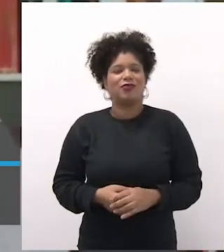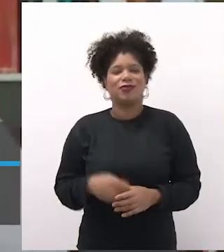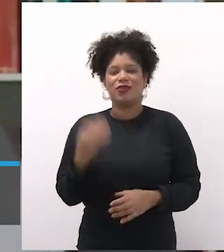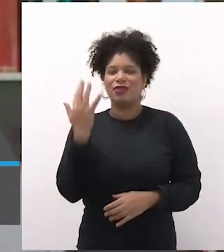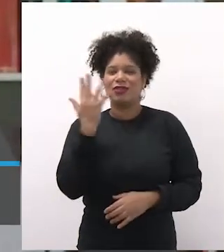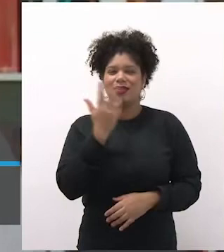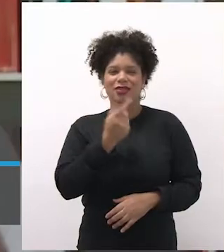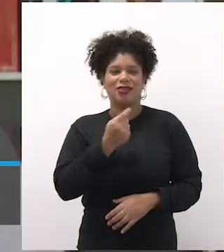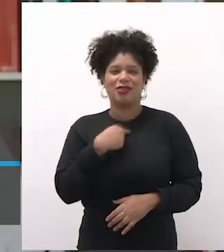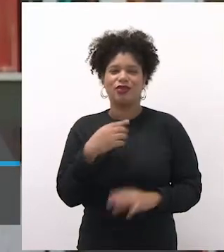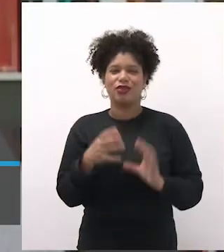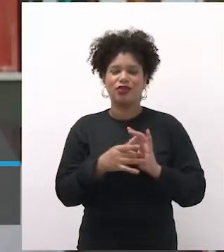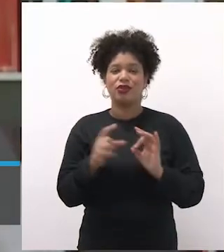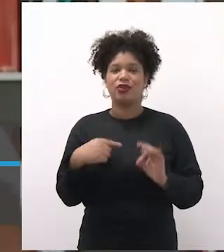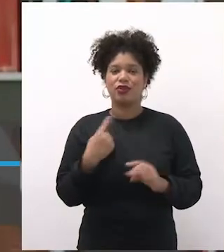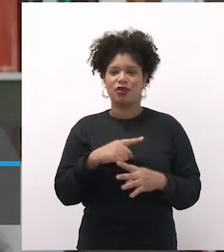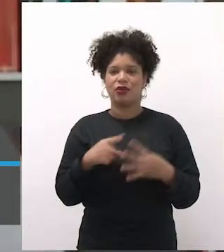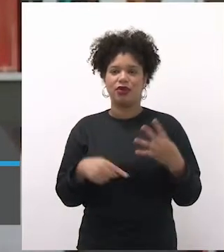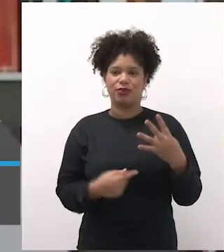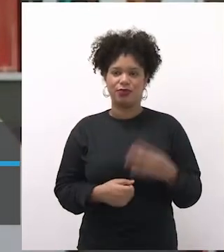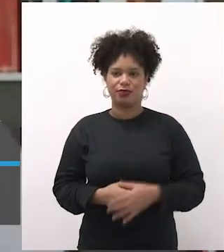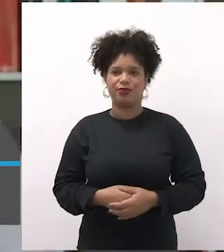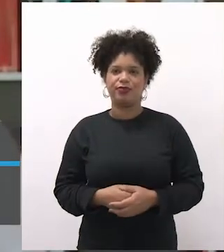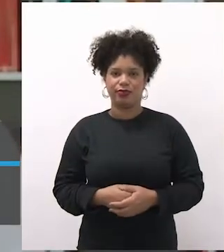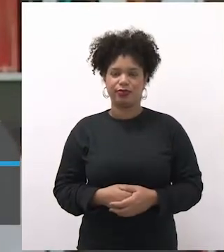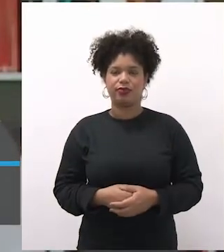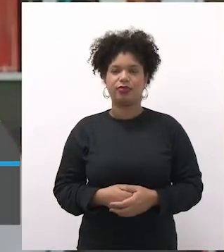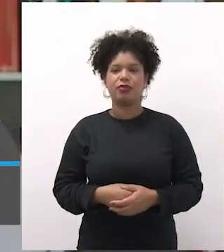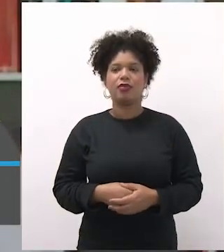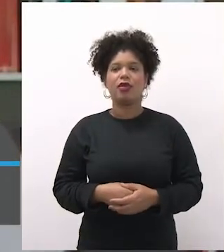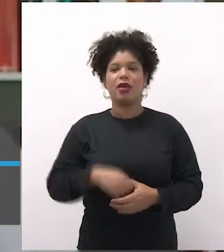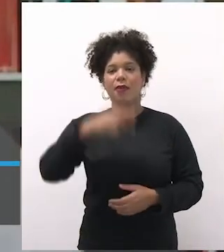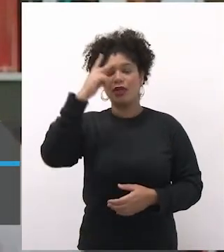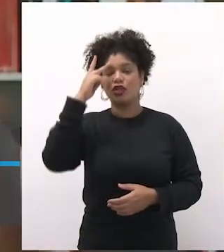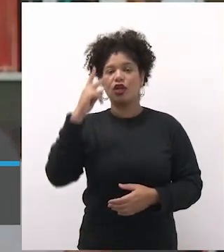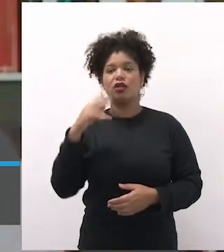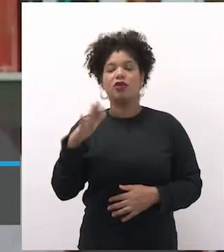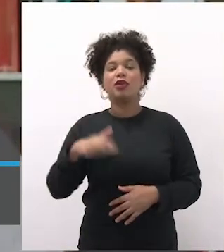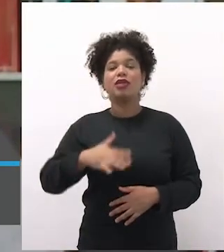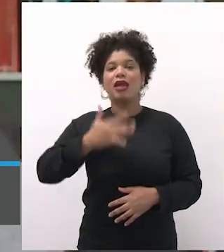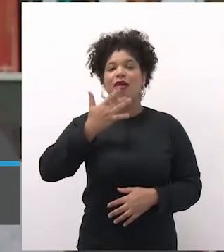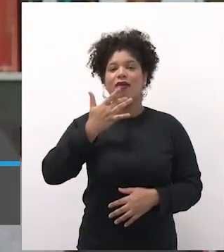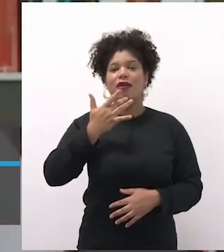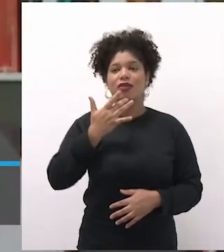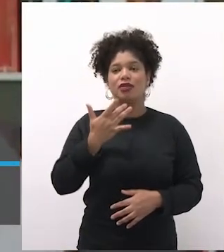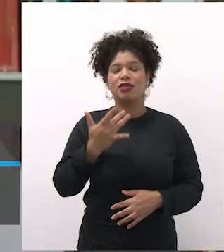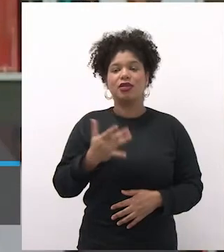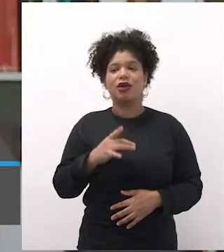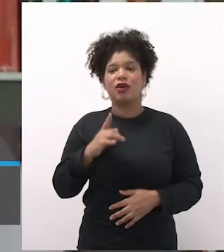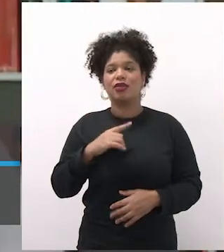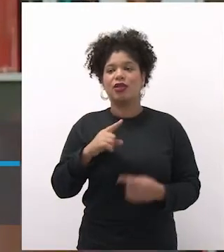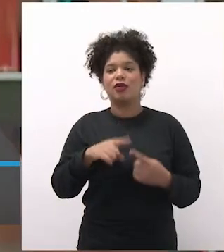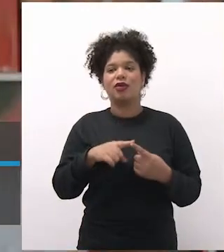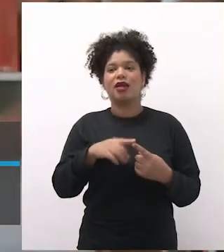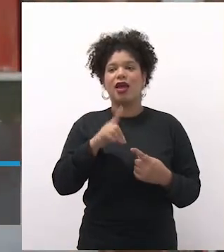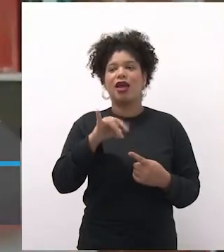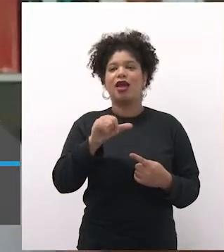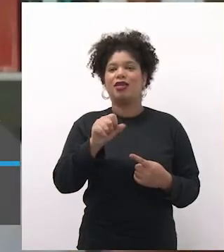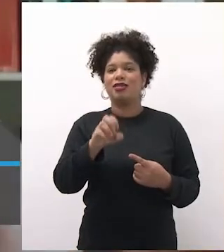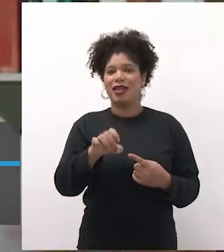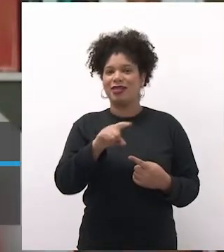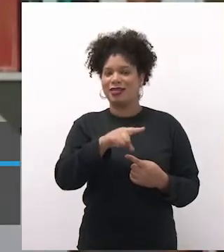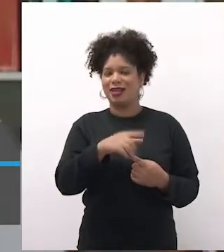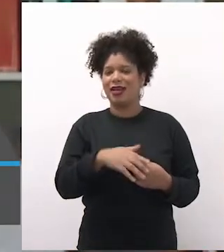É impressionante. Por exemplo, sempre tem alguém no grupo que tem mais afinidade com tecnologia, por exemplo, a Deise Souza, aí